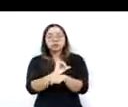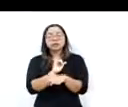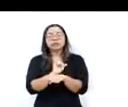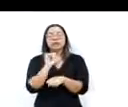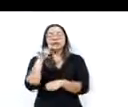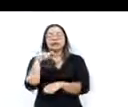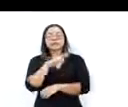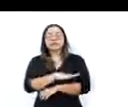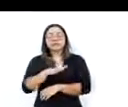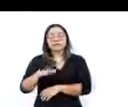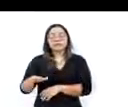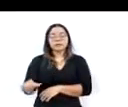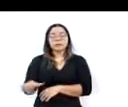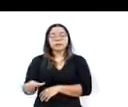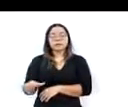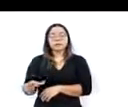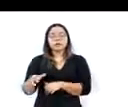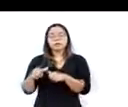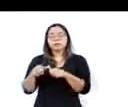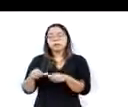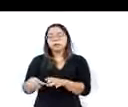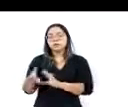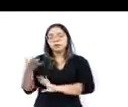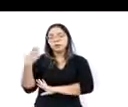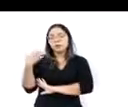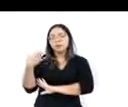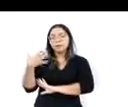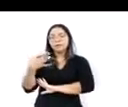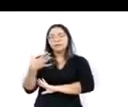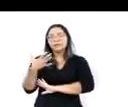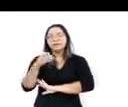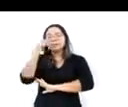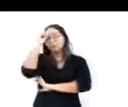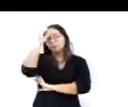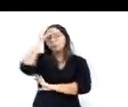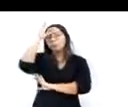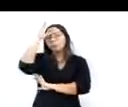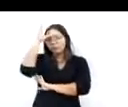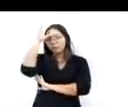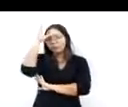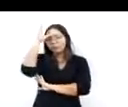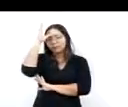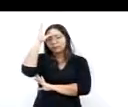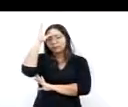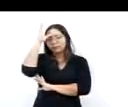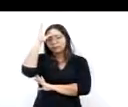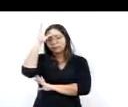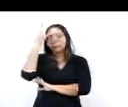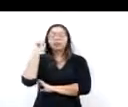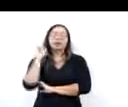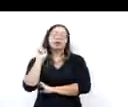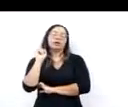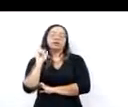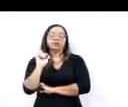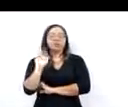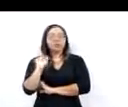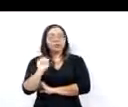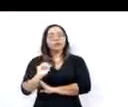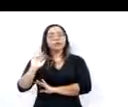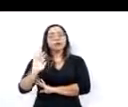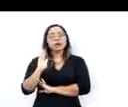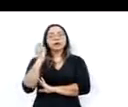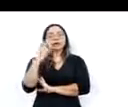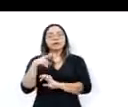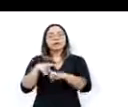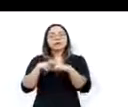não fiquem atrasadas em relação ao conhecimento, ao conteúdo. É claro que isso vai acontecer, por isso que eu coloquei que em